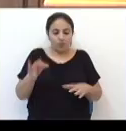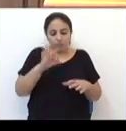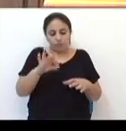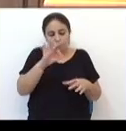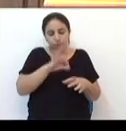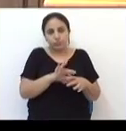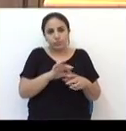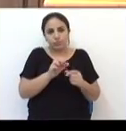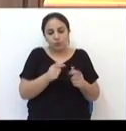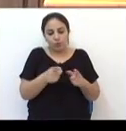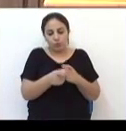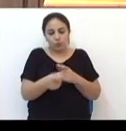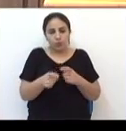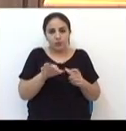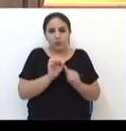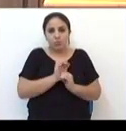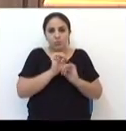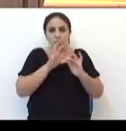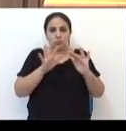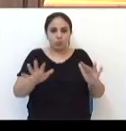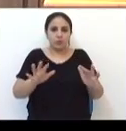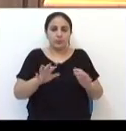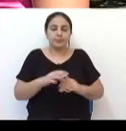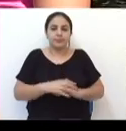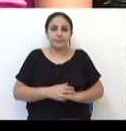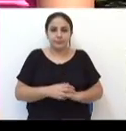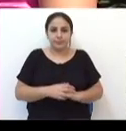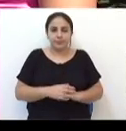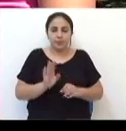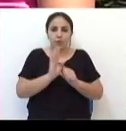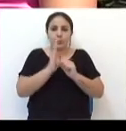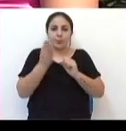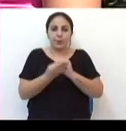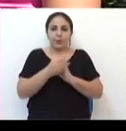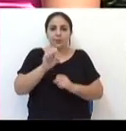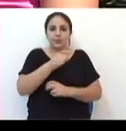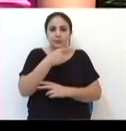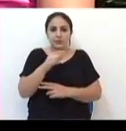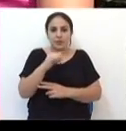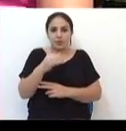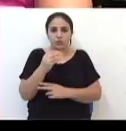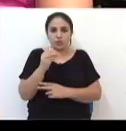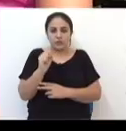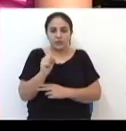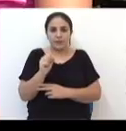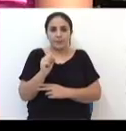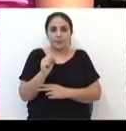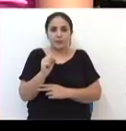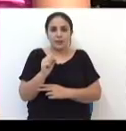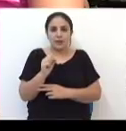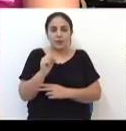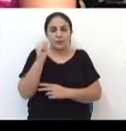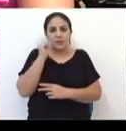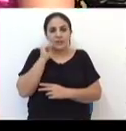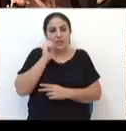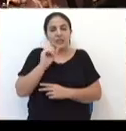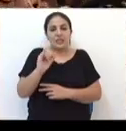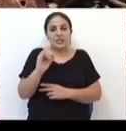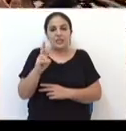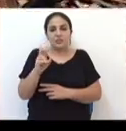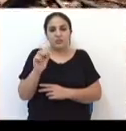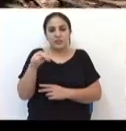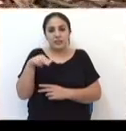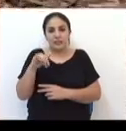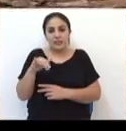colocar ali suas larvas, seus ovos, e aí proliferar então o mosquito da dengue. No bairro São José, Dona Ivanir comunicou ao proprietário